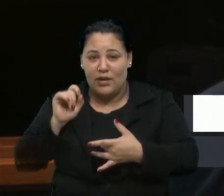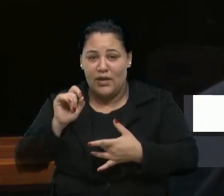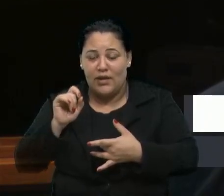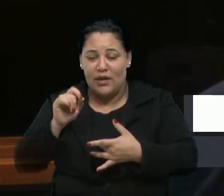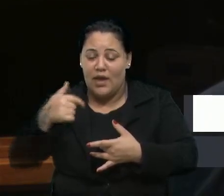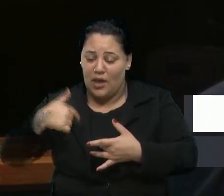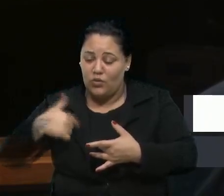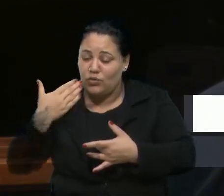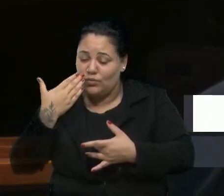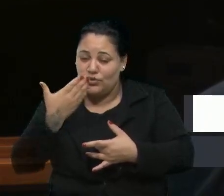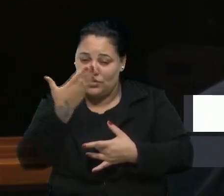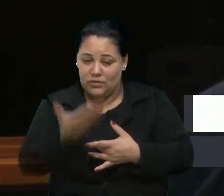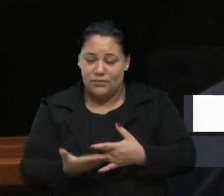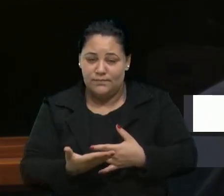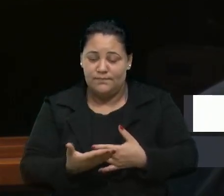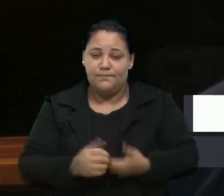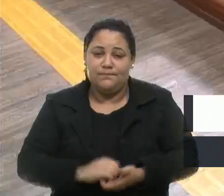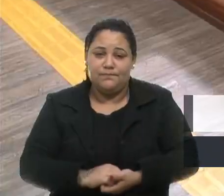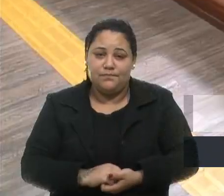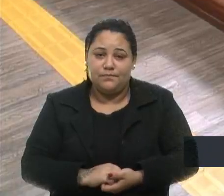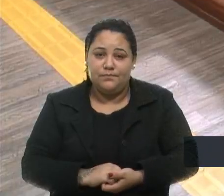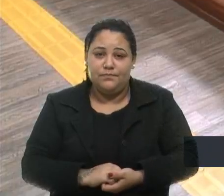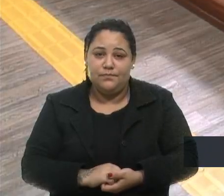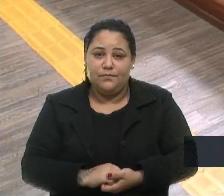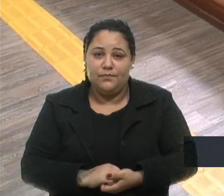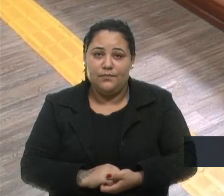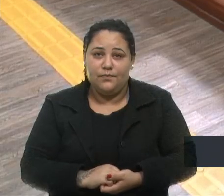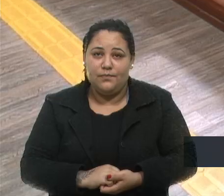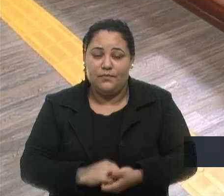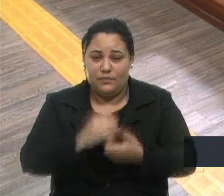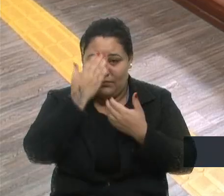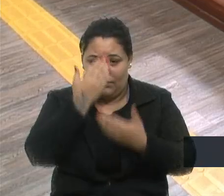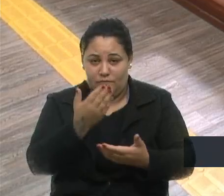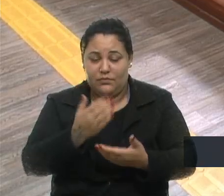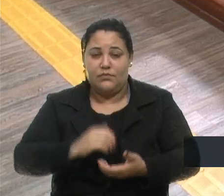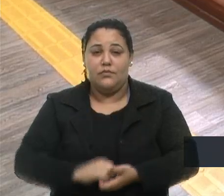agora aqui apresentado por mim. Obrigado, vereadora Rose. Com a palavra.